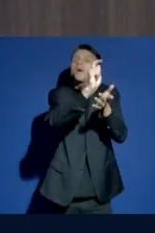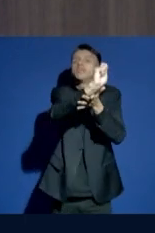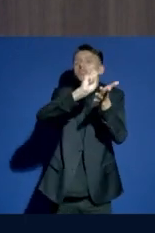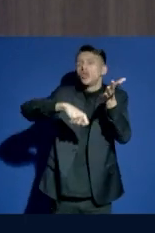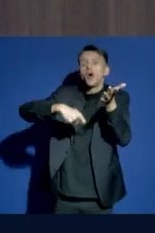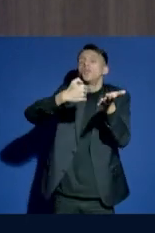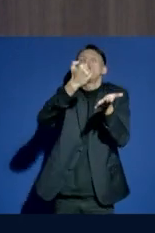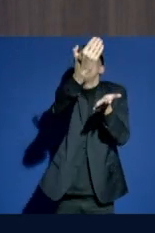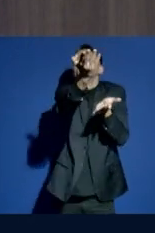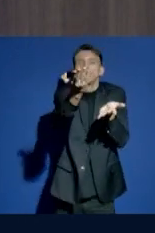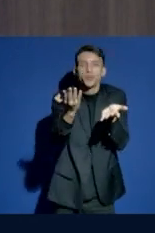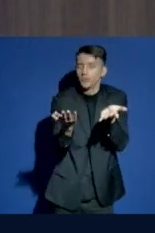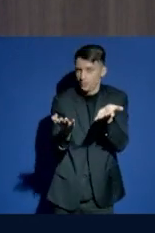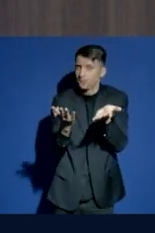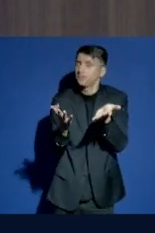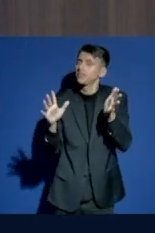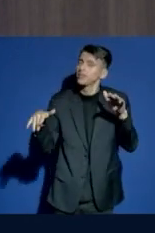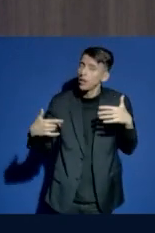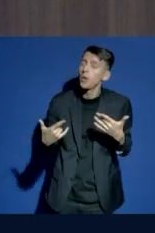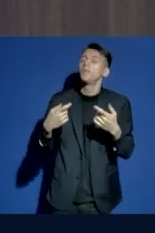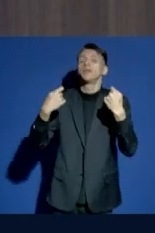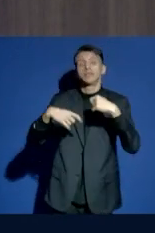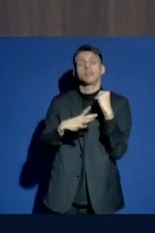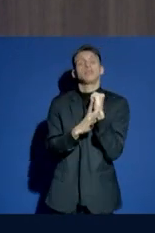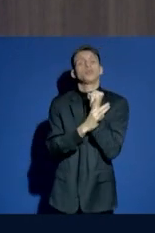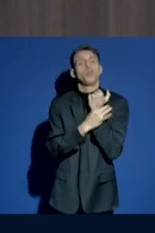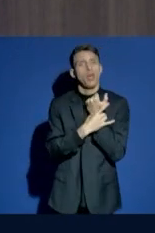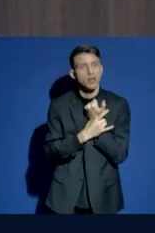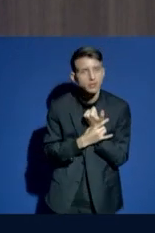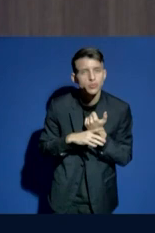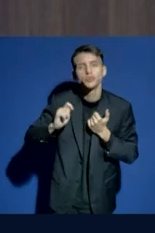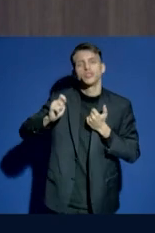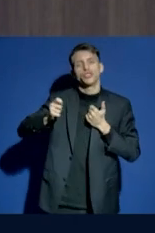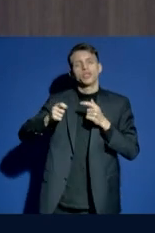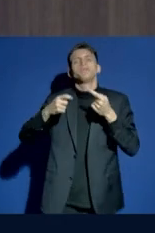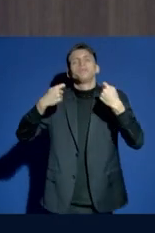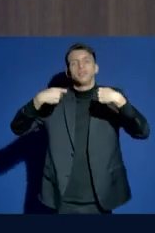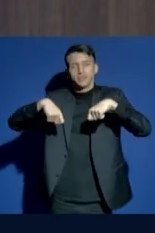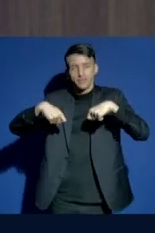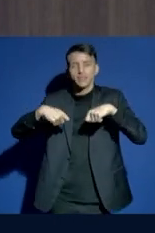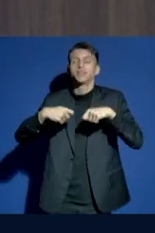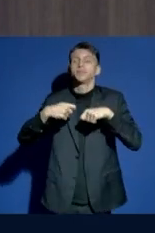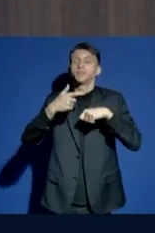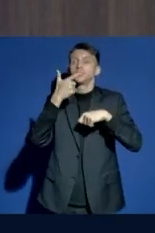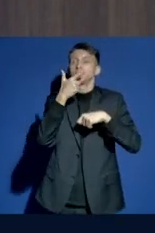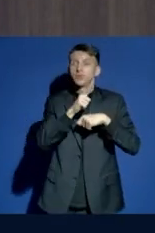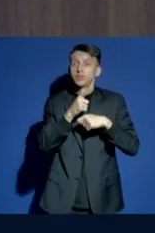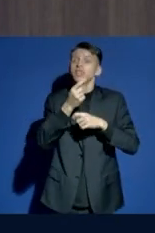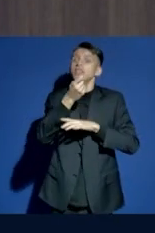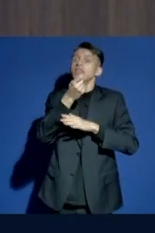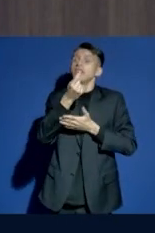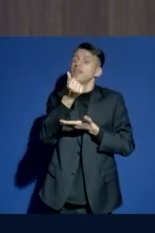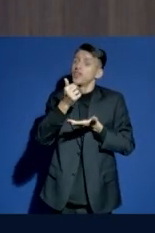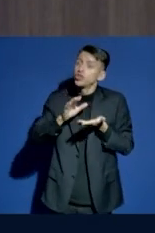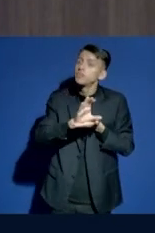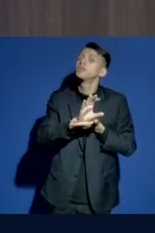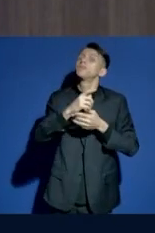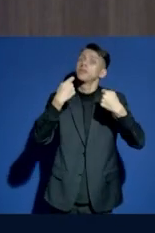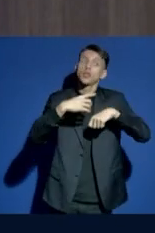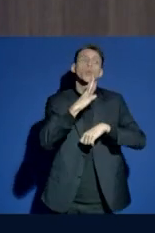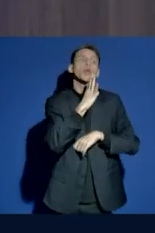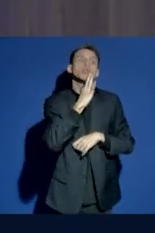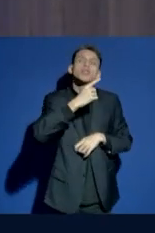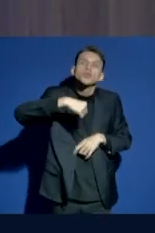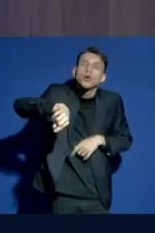então para segurança jurídica estabilidade de investimento nós temos sim que conhecer as nossas potencialidades